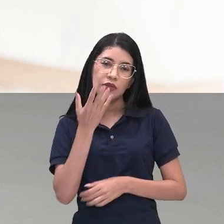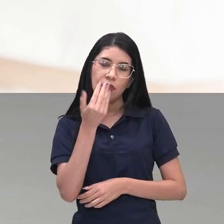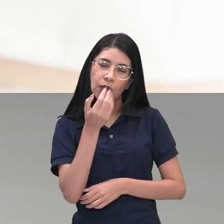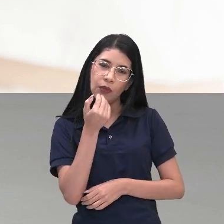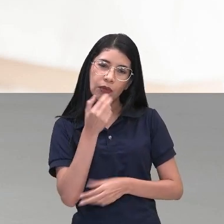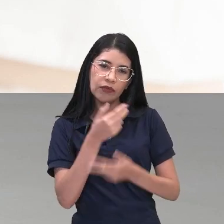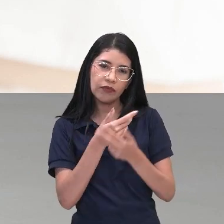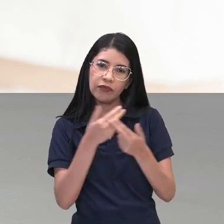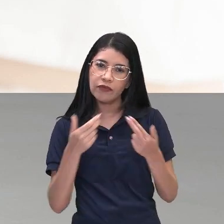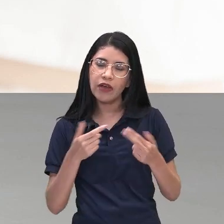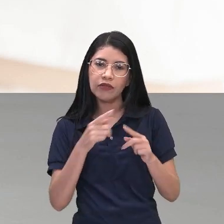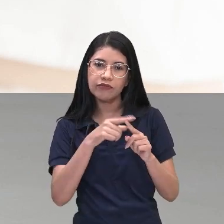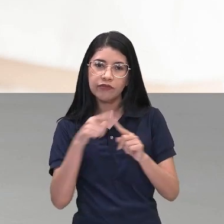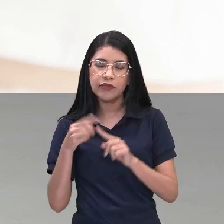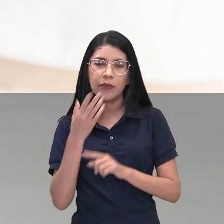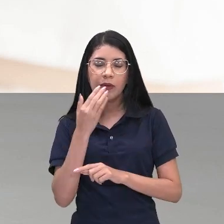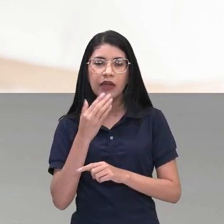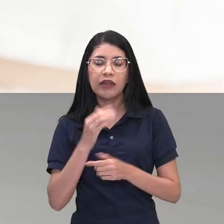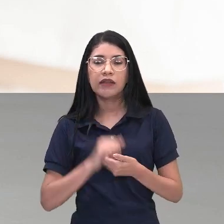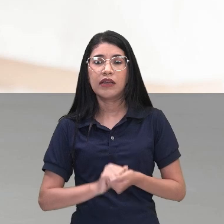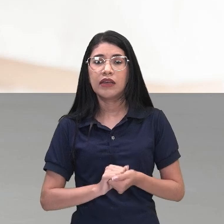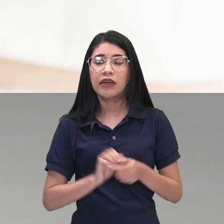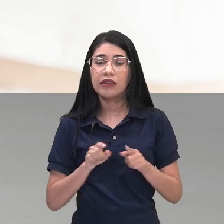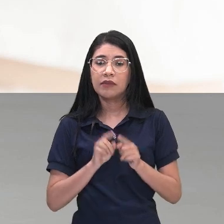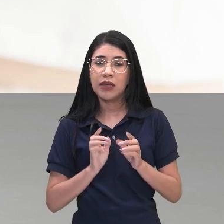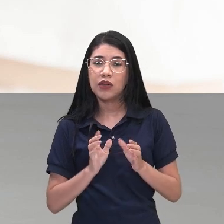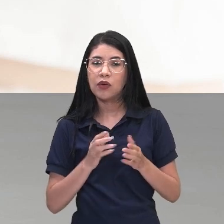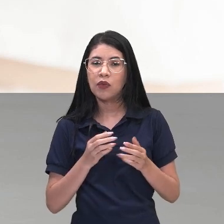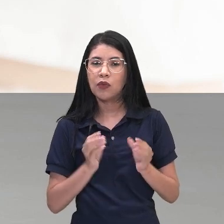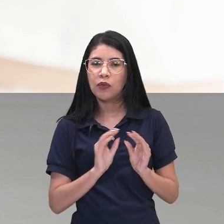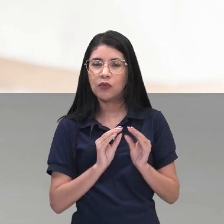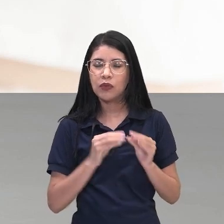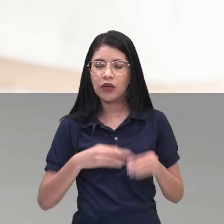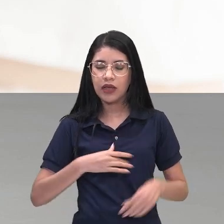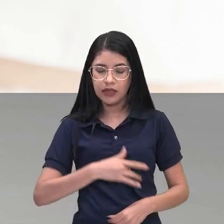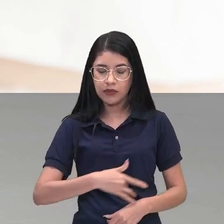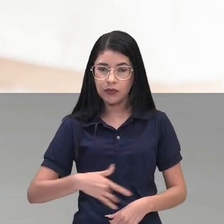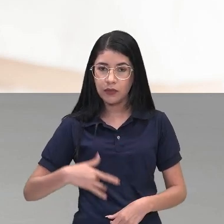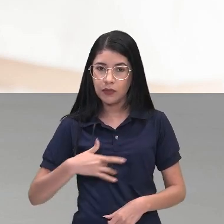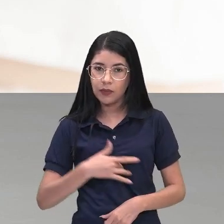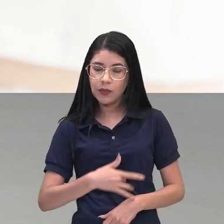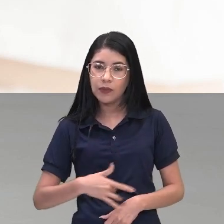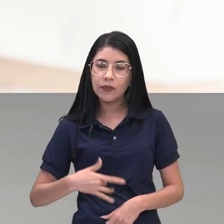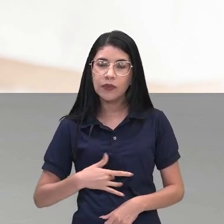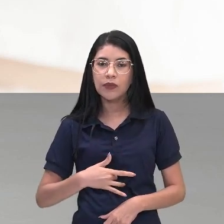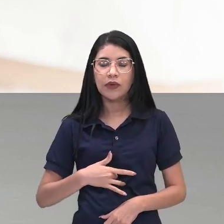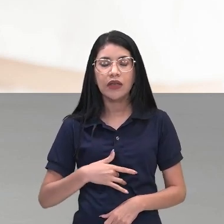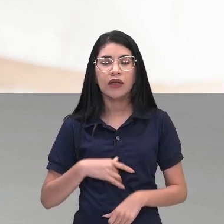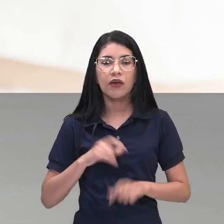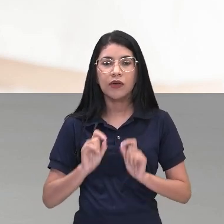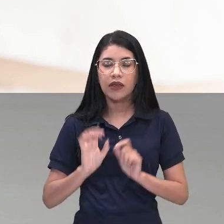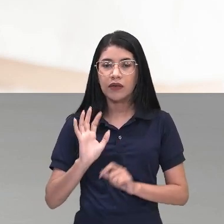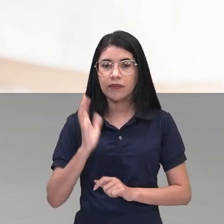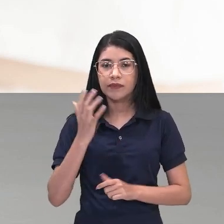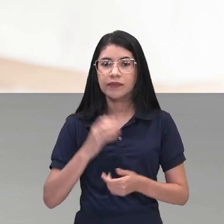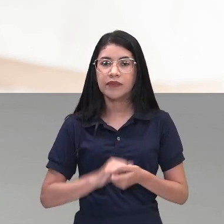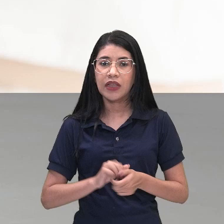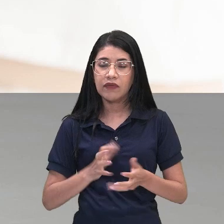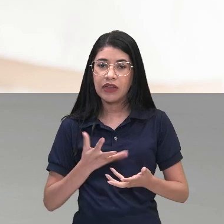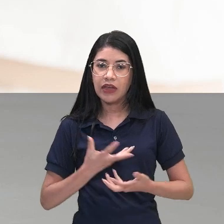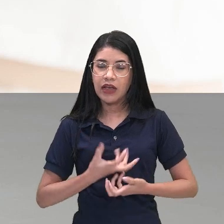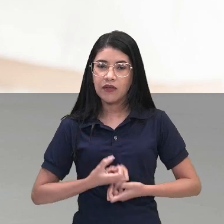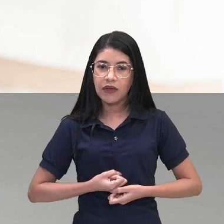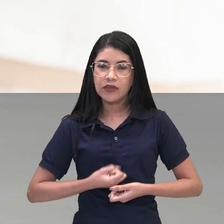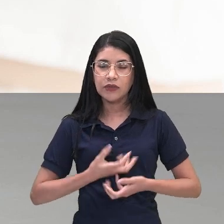ser digerido e uma parte específica lá do nosso sistema digestório, que é lá no intestino delgado, vai acontecer a absorção